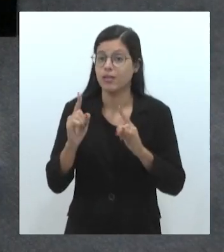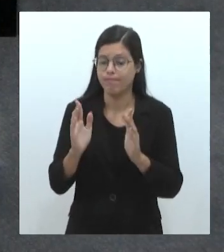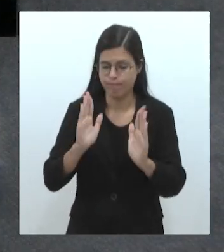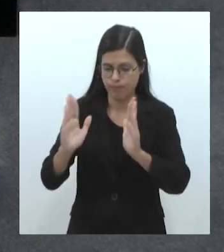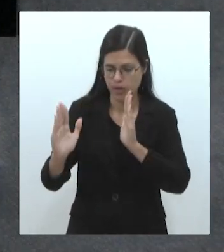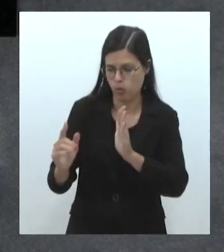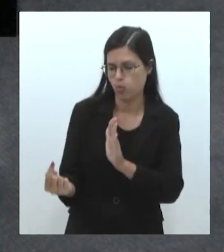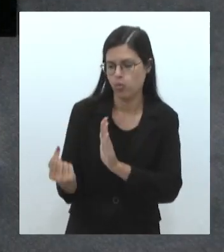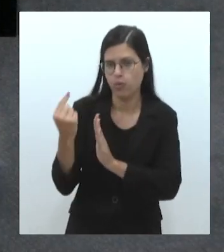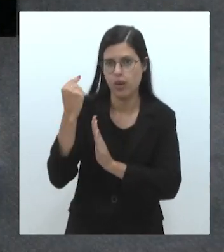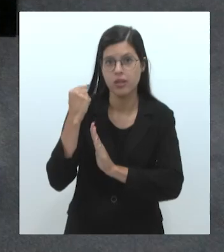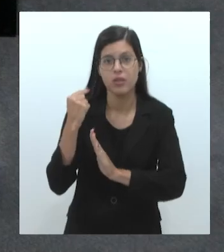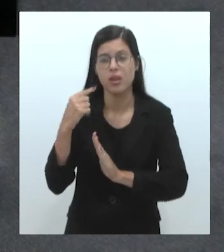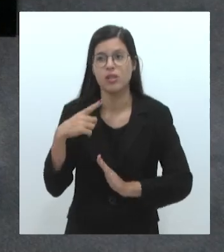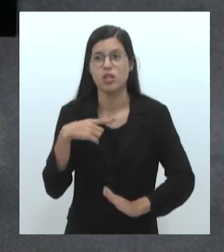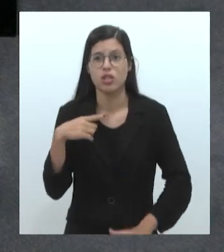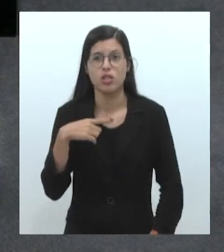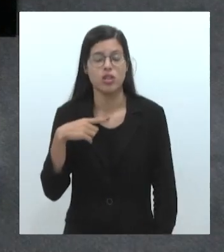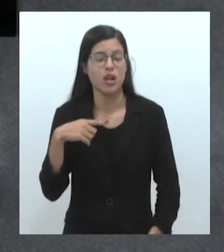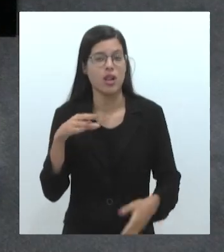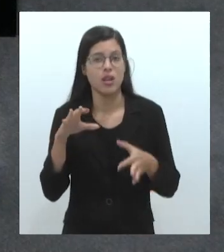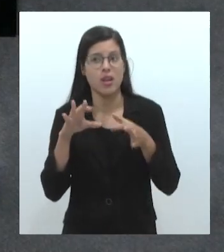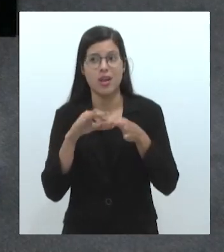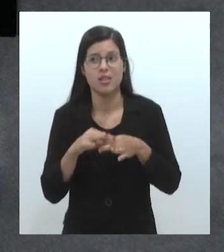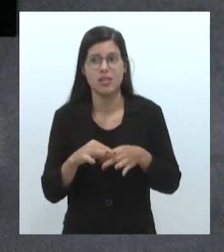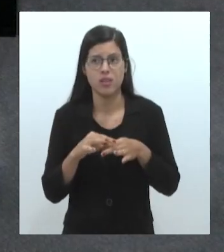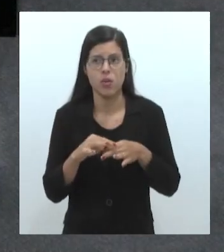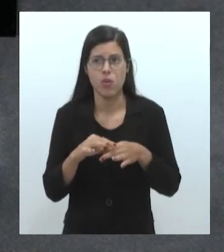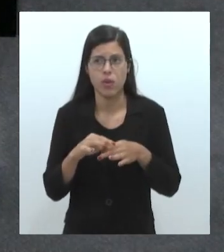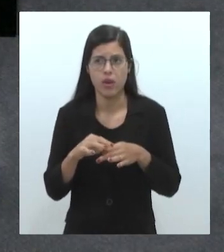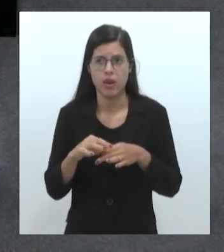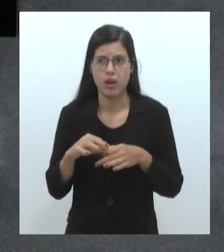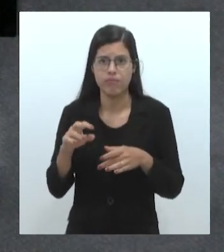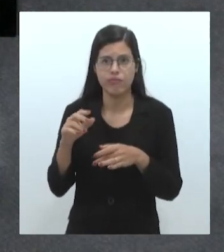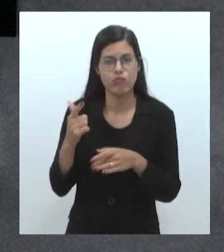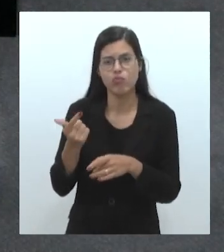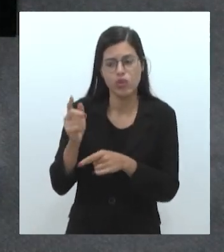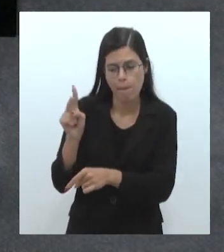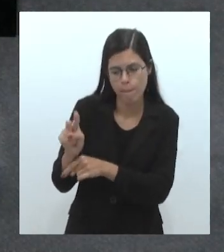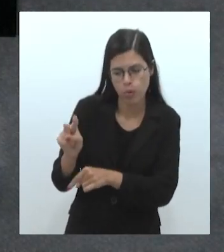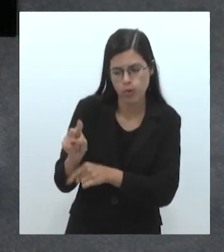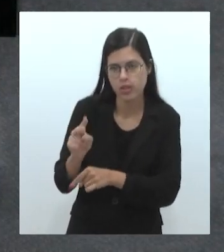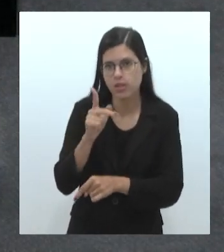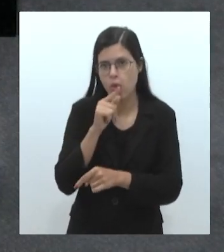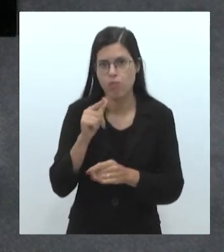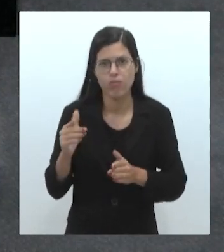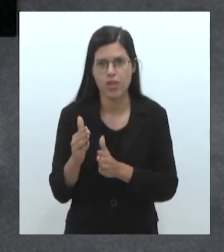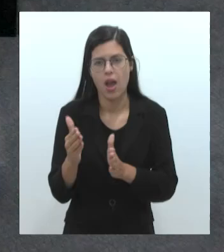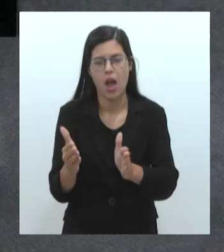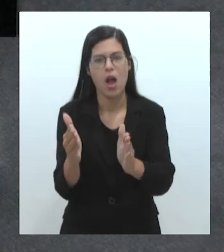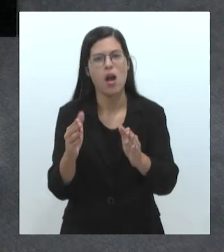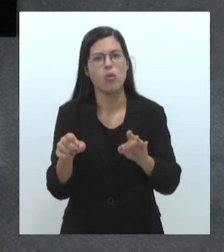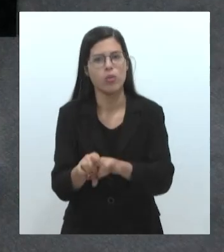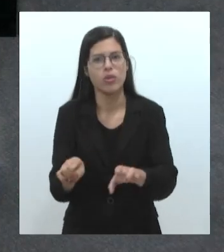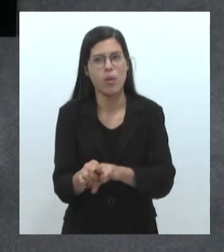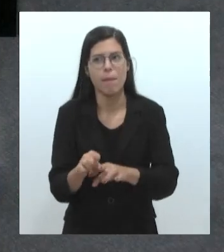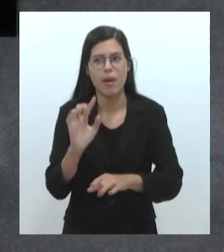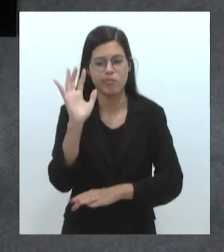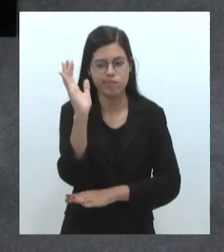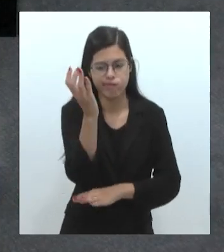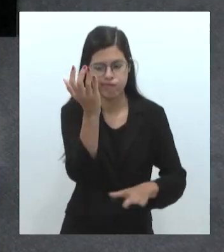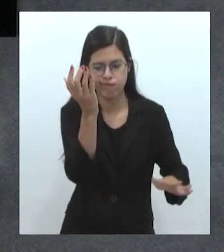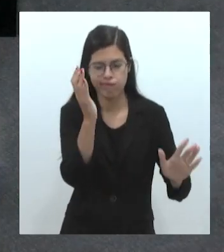ver prioritariamente com a não conservação das mananciais e com o desmatamento que ali